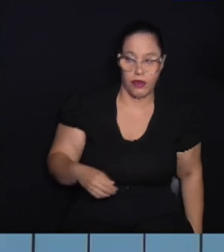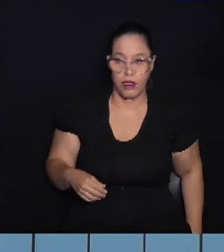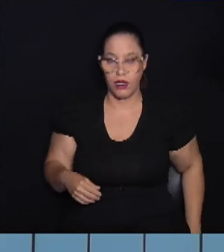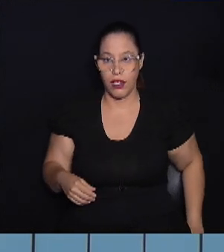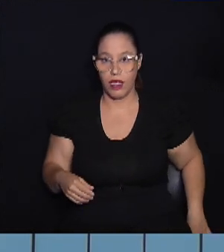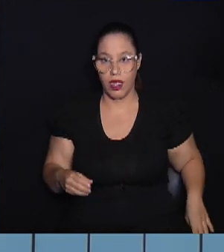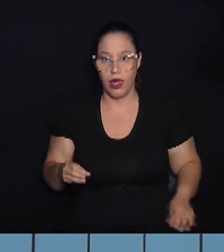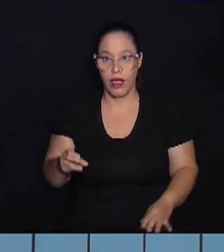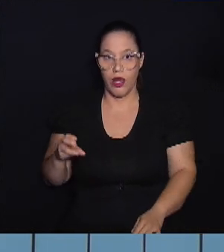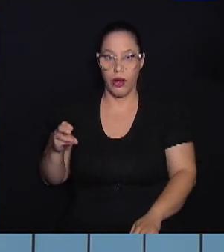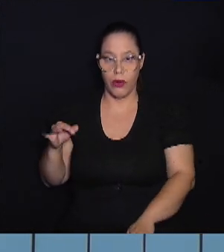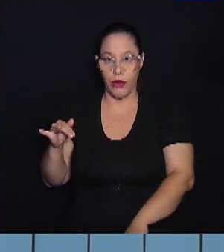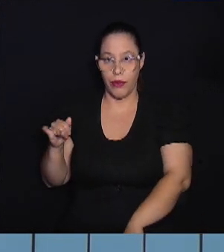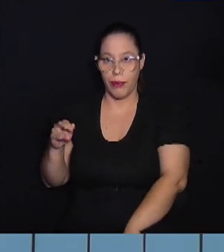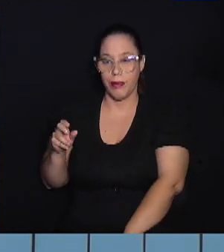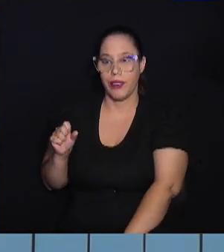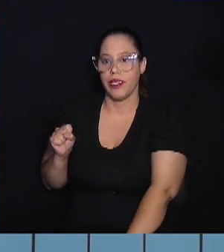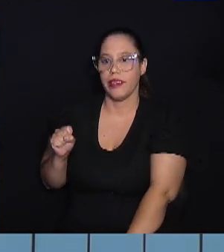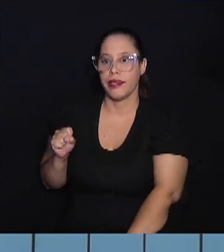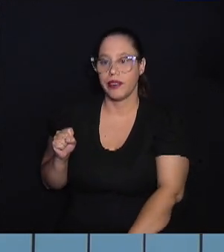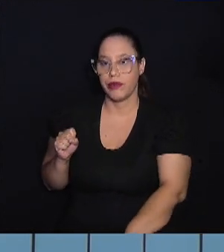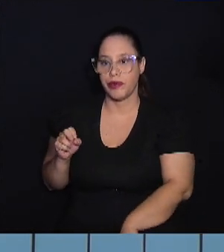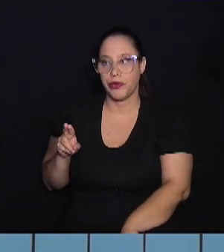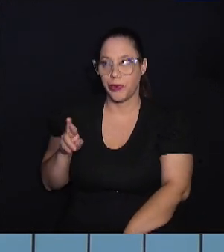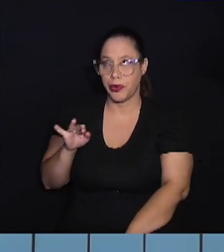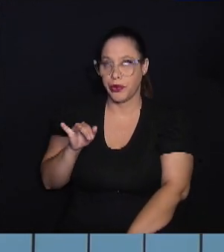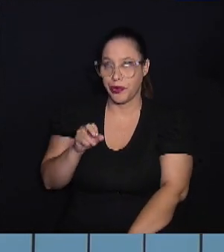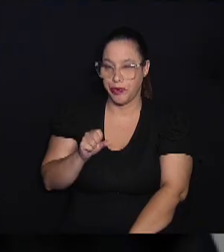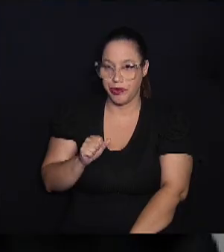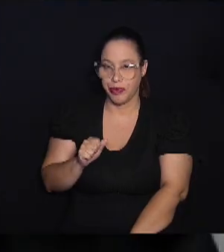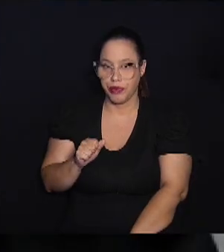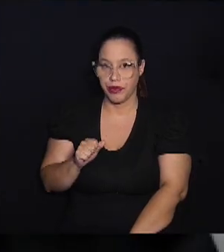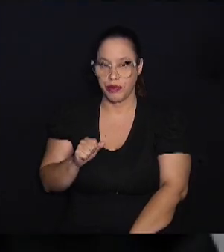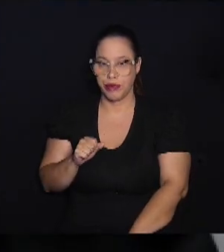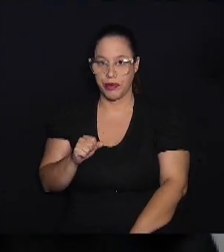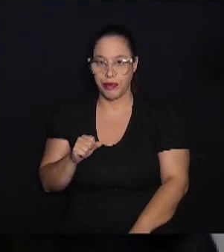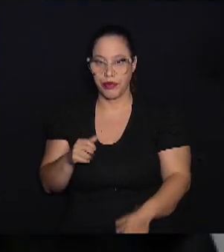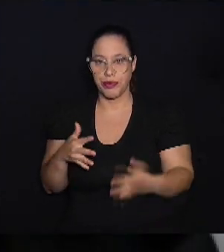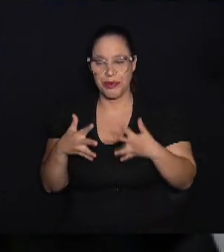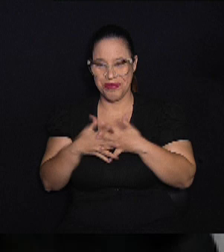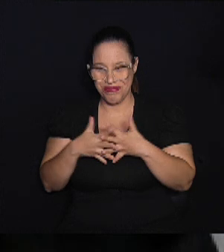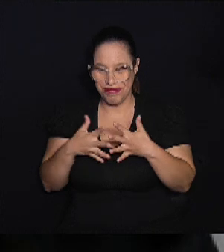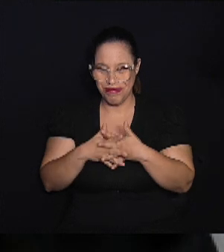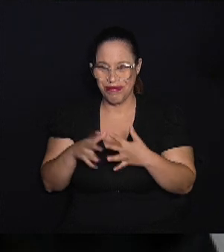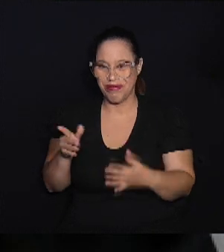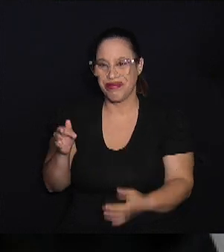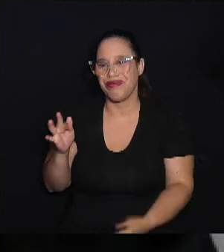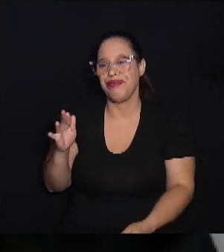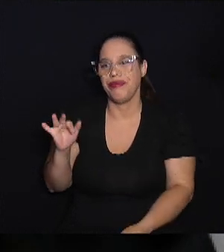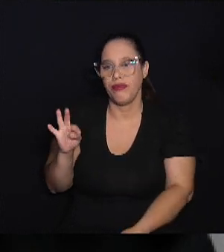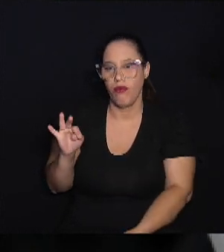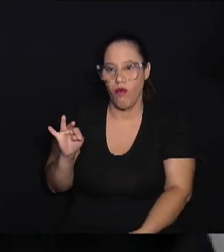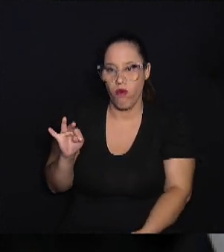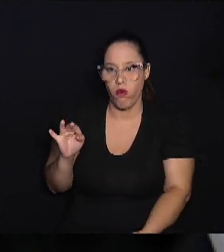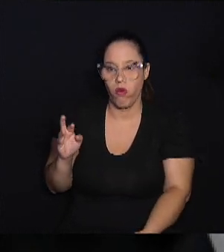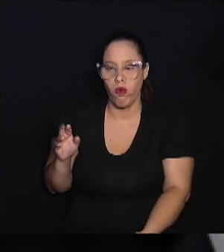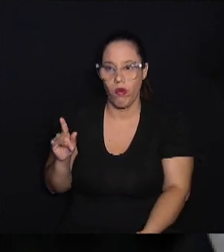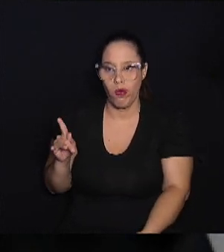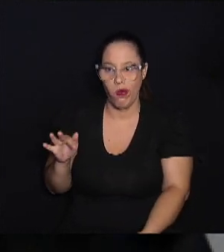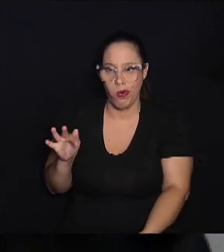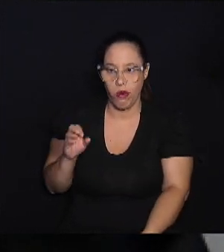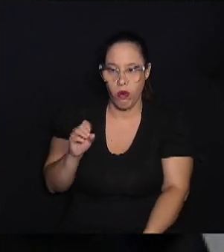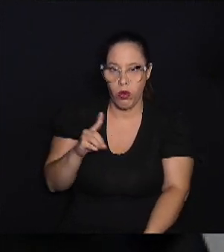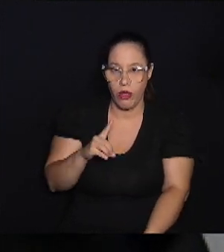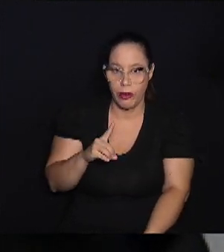ultraprocessadas com a infertilidade. O consumo de fast food está diretamente relacionada com maior